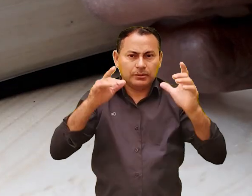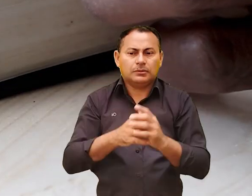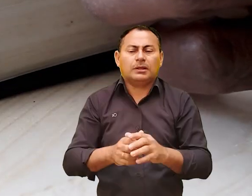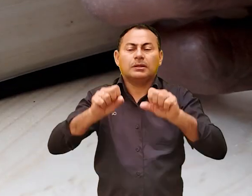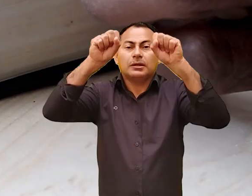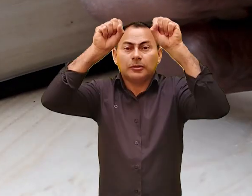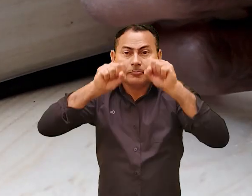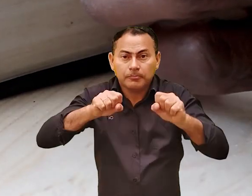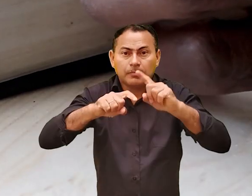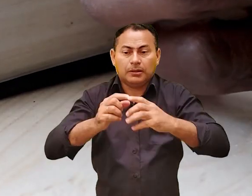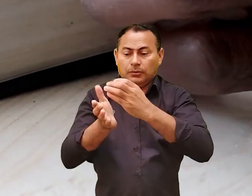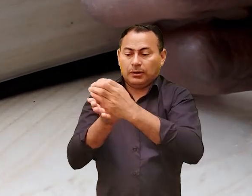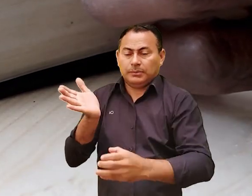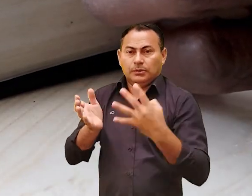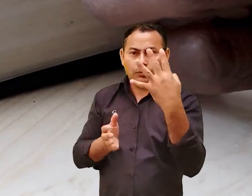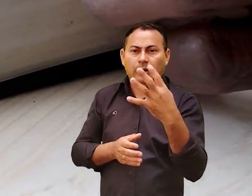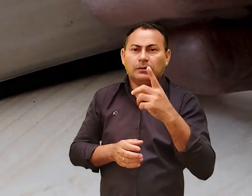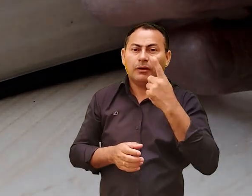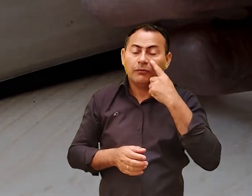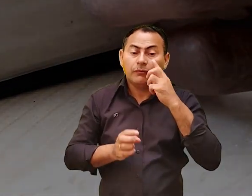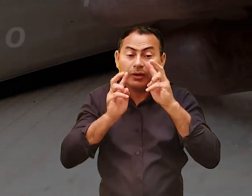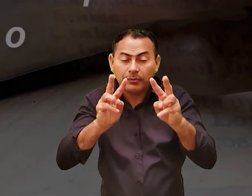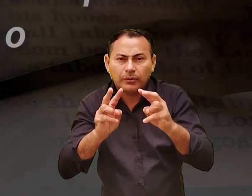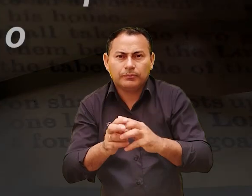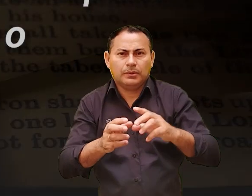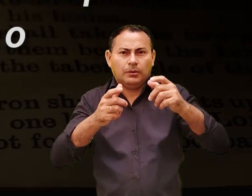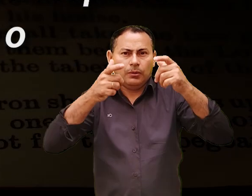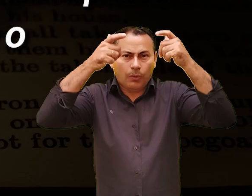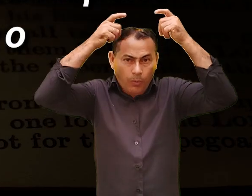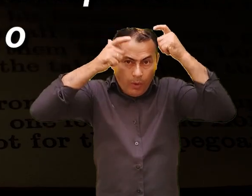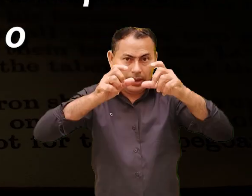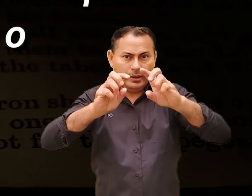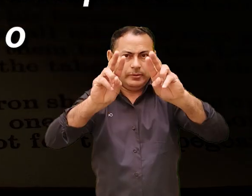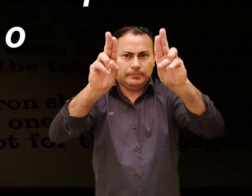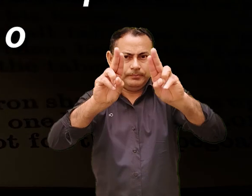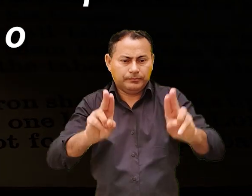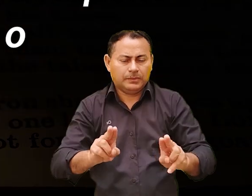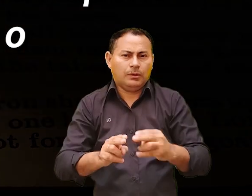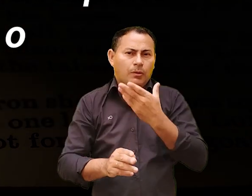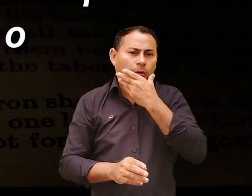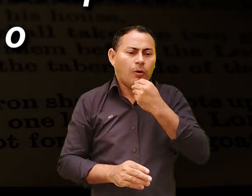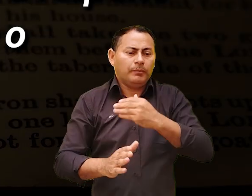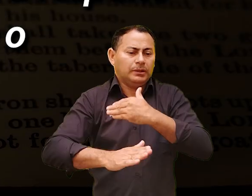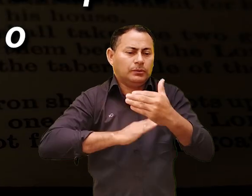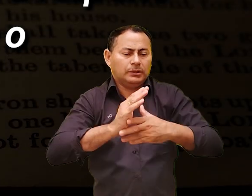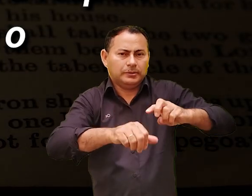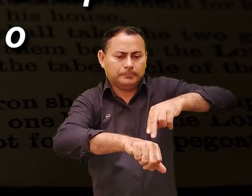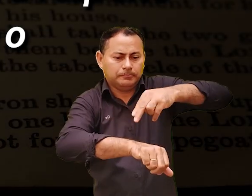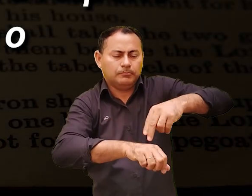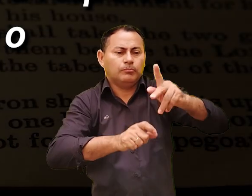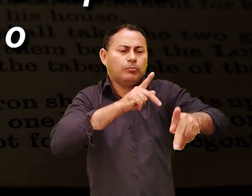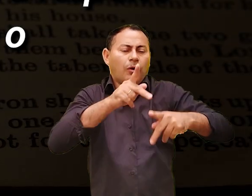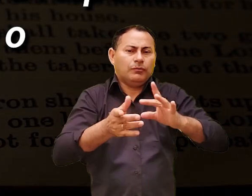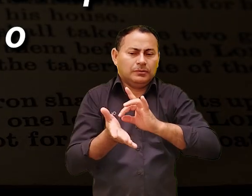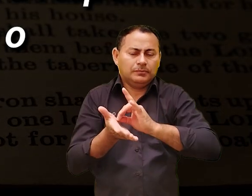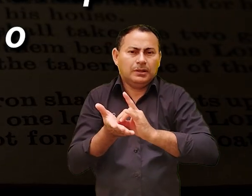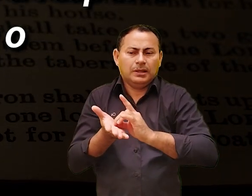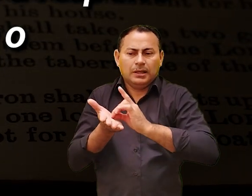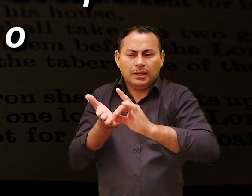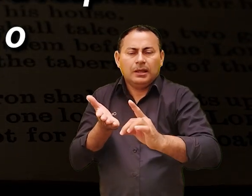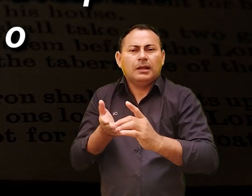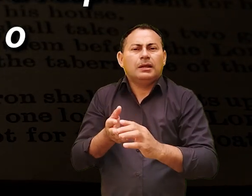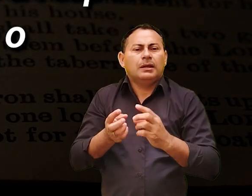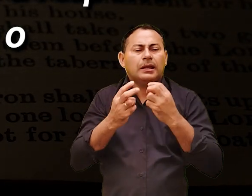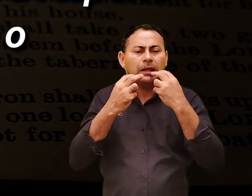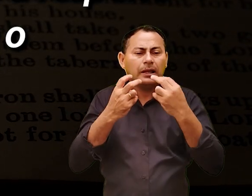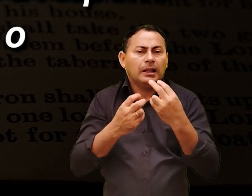para Nabucodonosor, mas no capítulo 4 lemos assim: o rei Nabucodonosor aos homens de todas as nações, povos e línguas que vivem